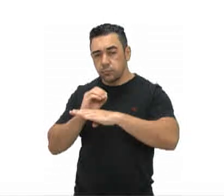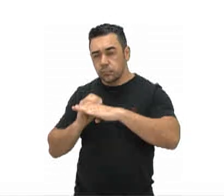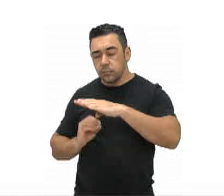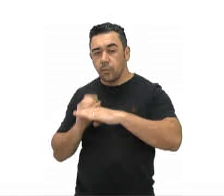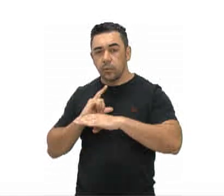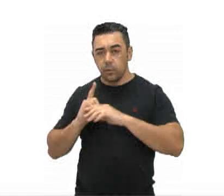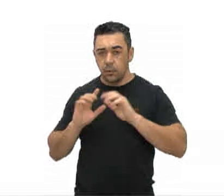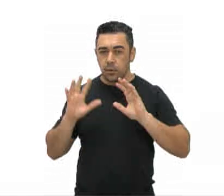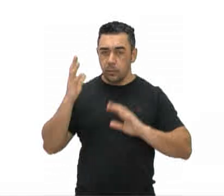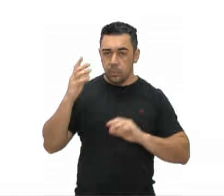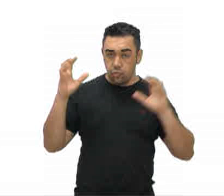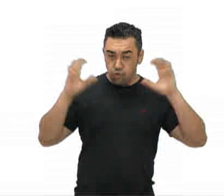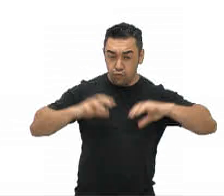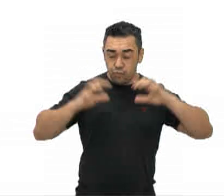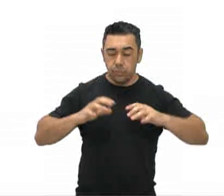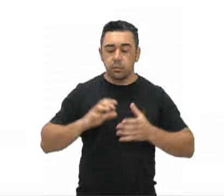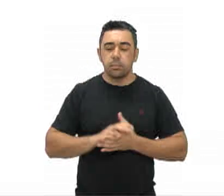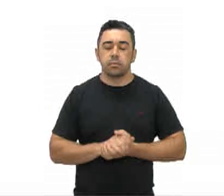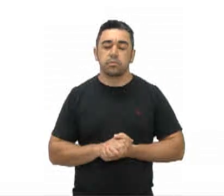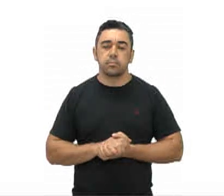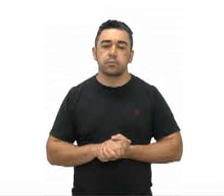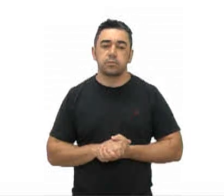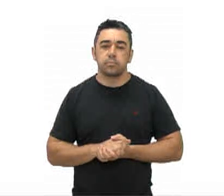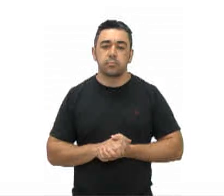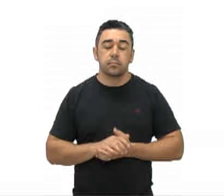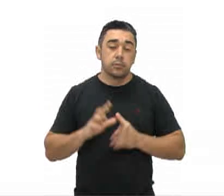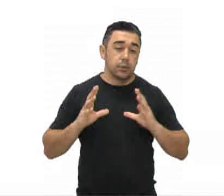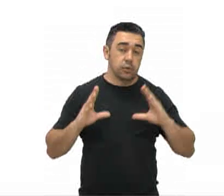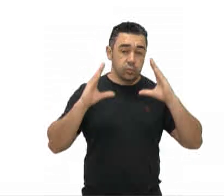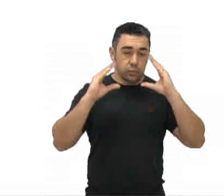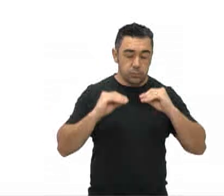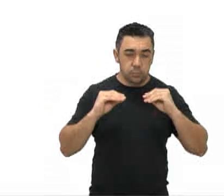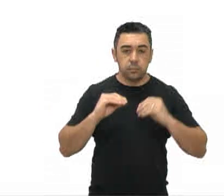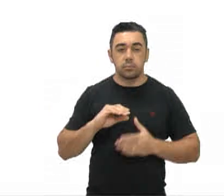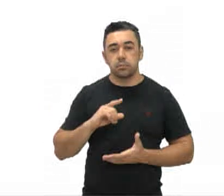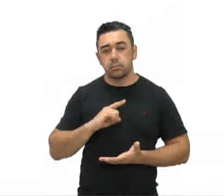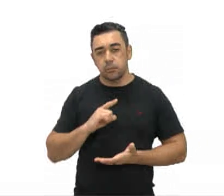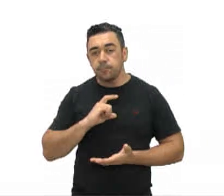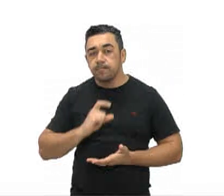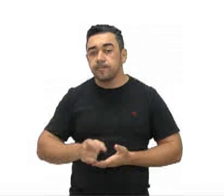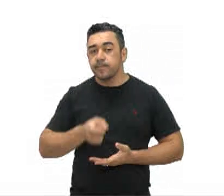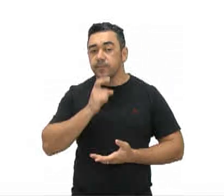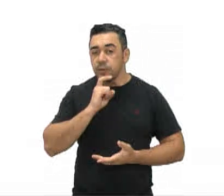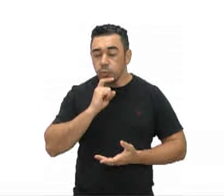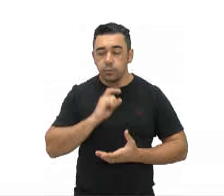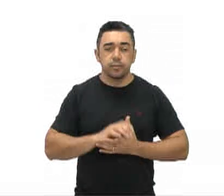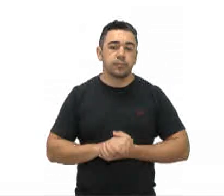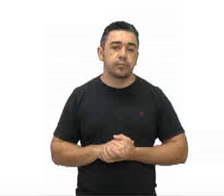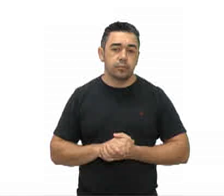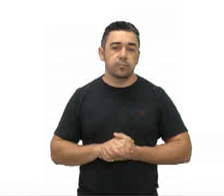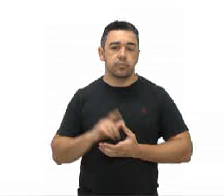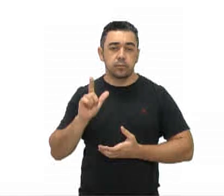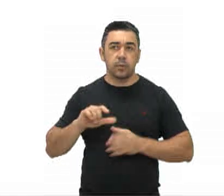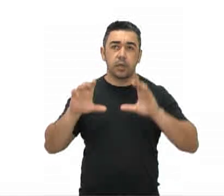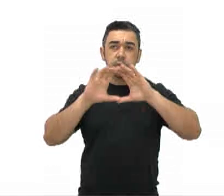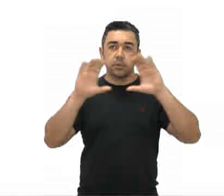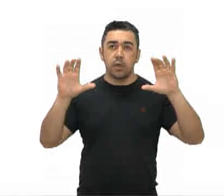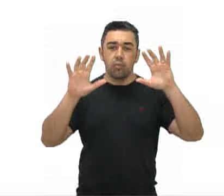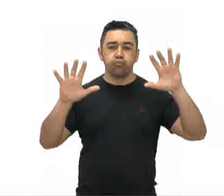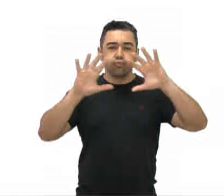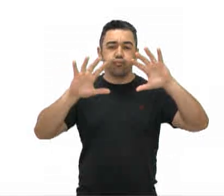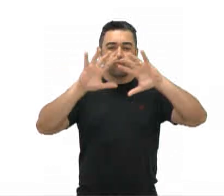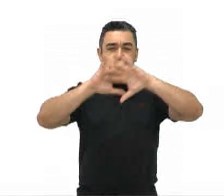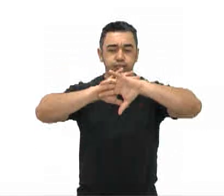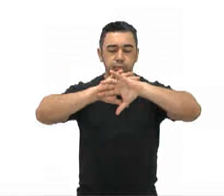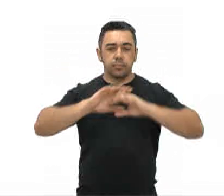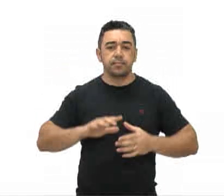esperam tormentas. E por la noche hará frio, vai fazer frio à noite e el cielo estará nuboso,